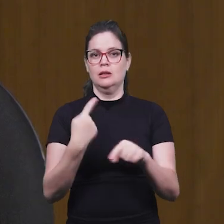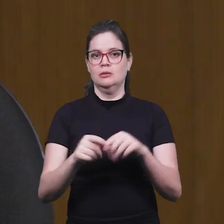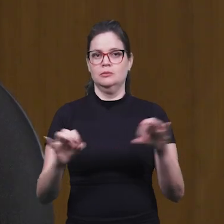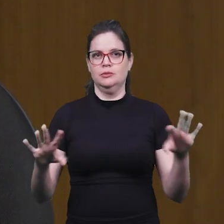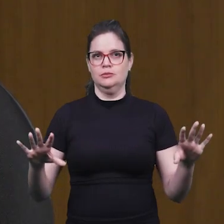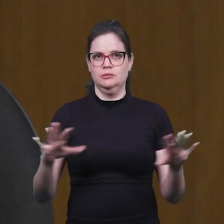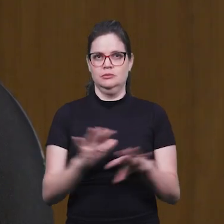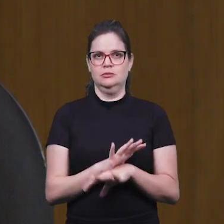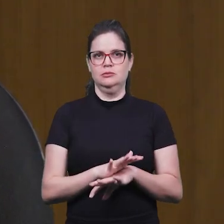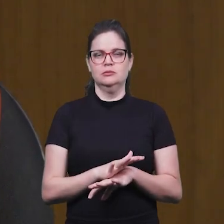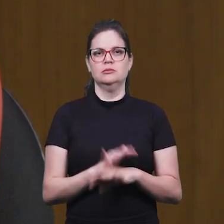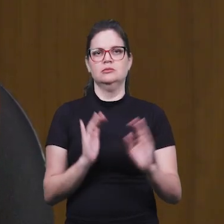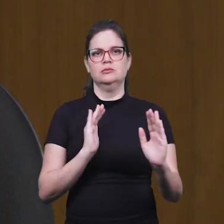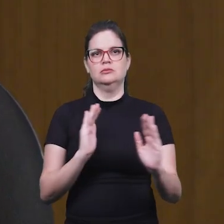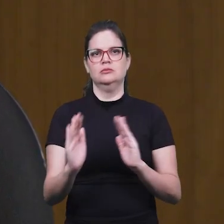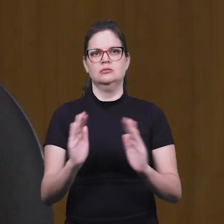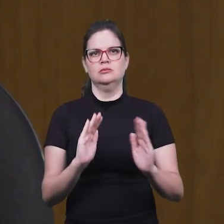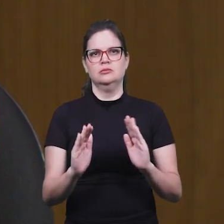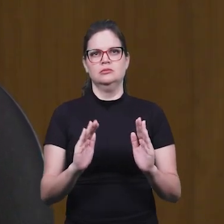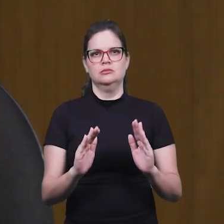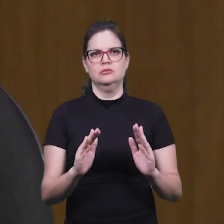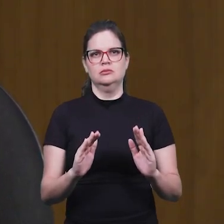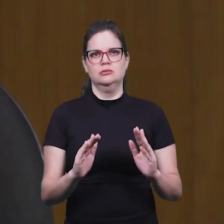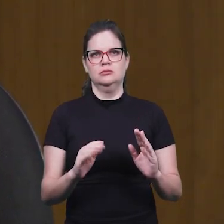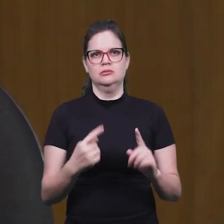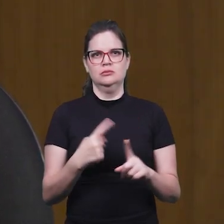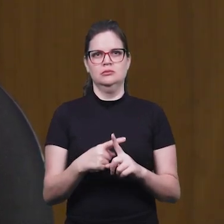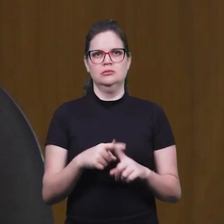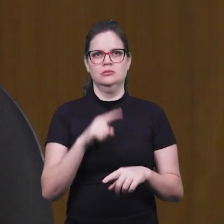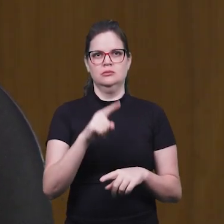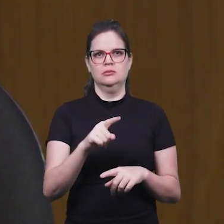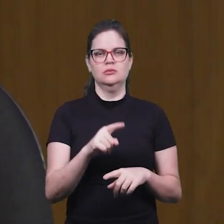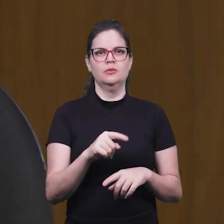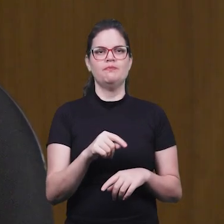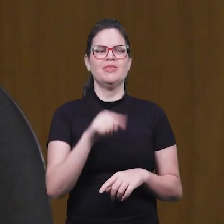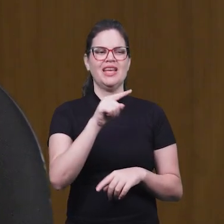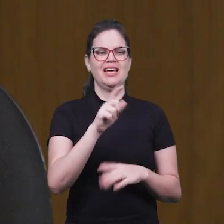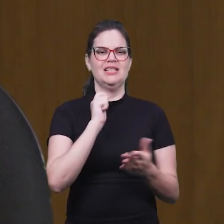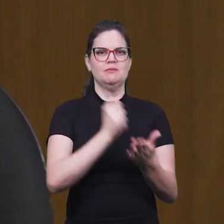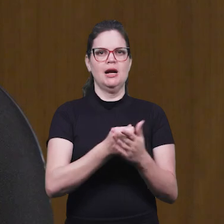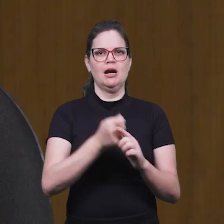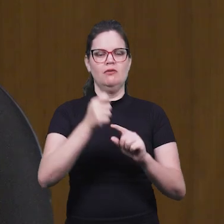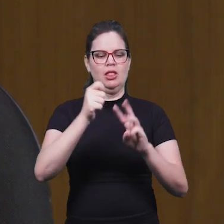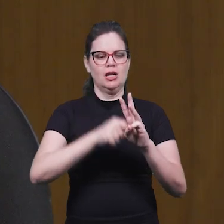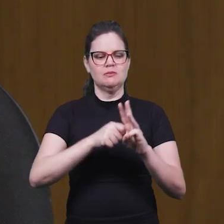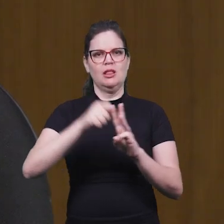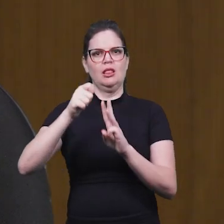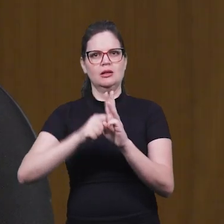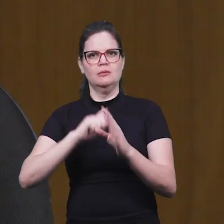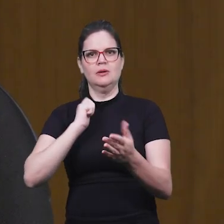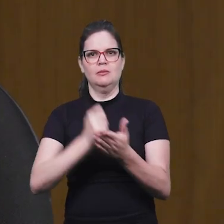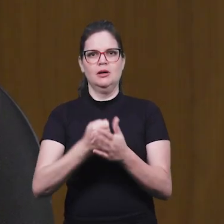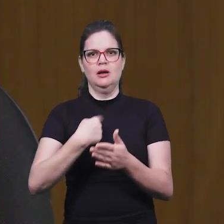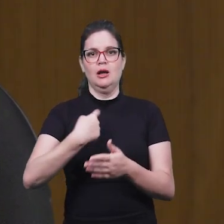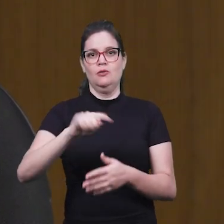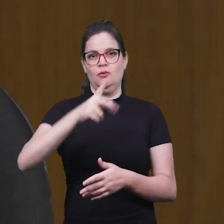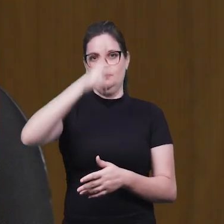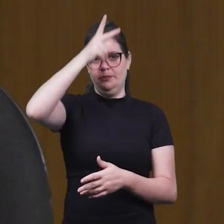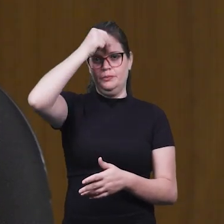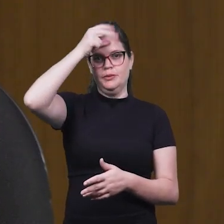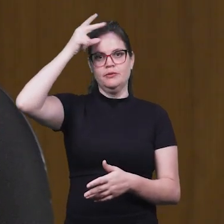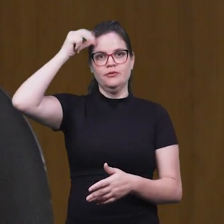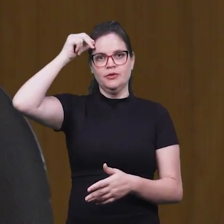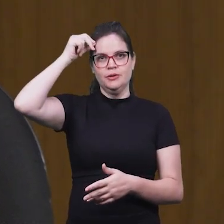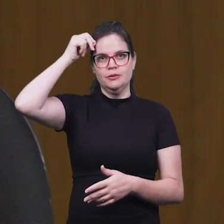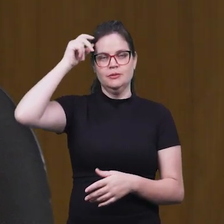um tempo, o Estado pagava de 3 meses, eu fui à prefeitura. E lá, a Terezinha Maris Guia